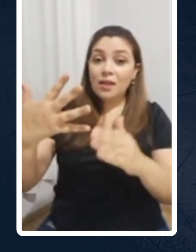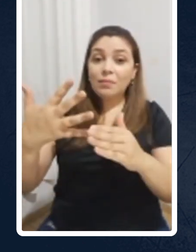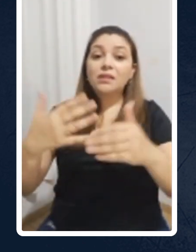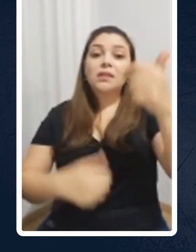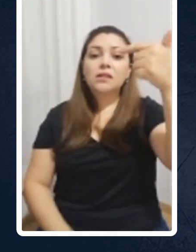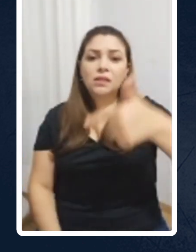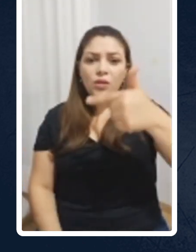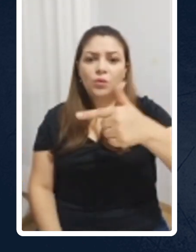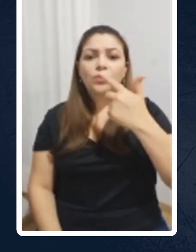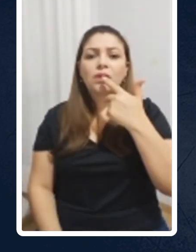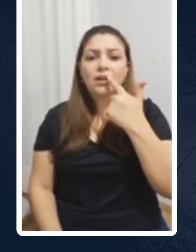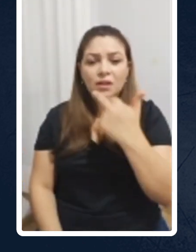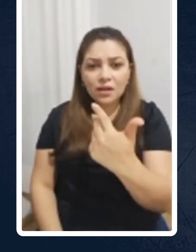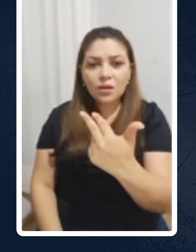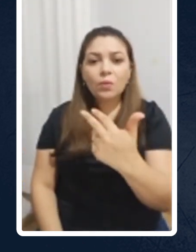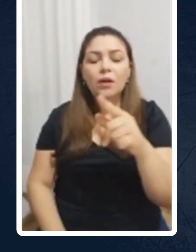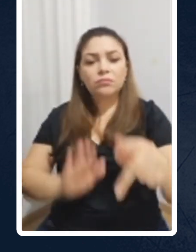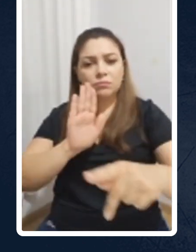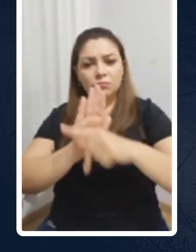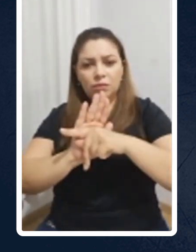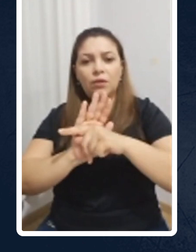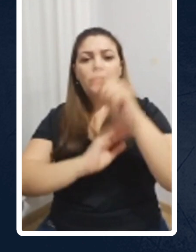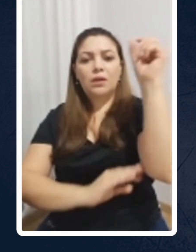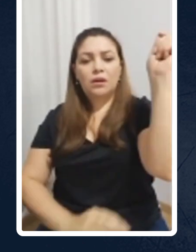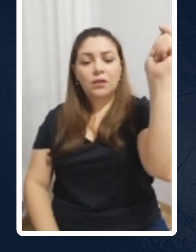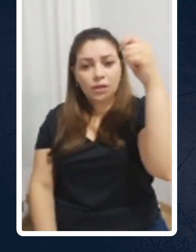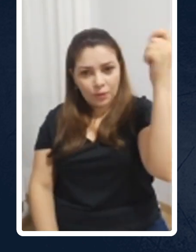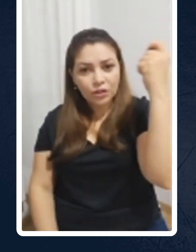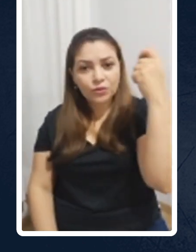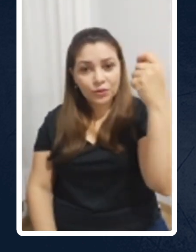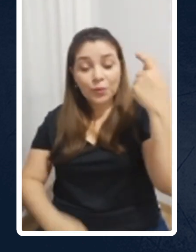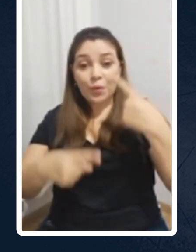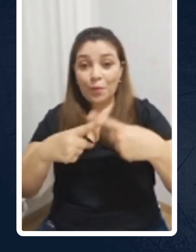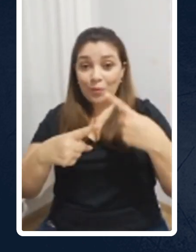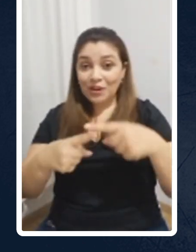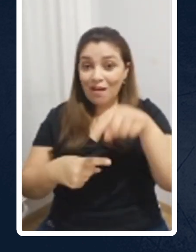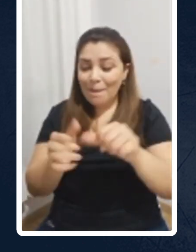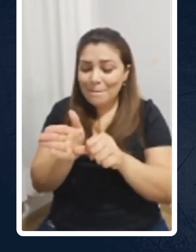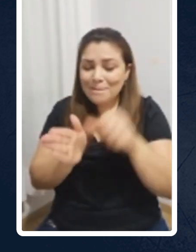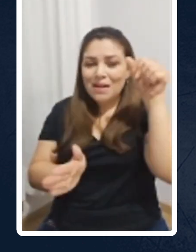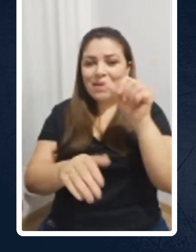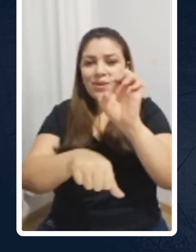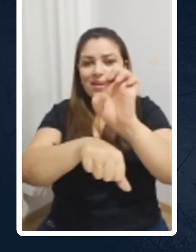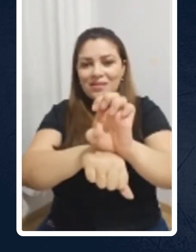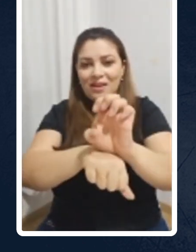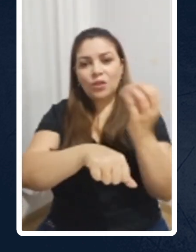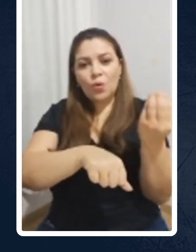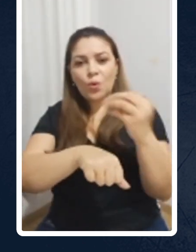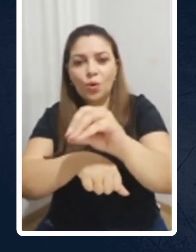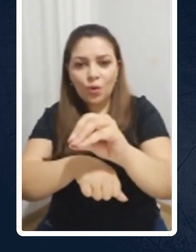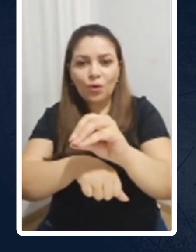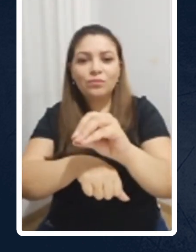Sul foi o primeiro estado que colocou, em seguida o Brasil colocou. Então, nós